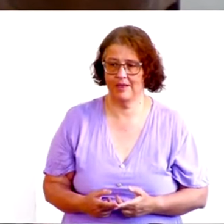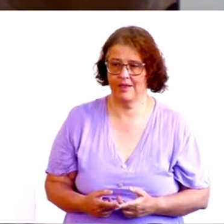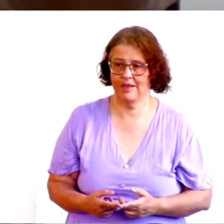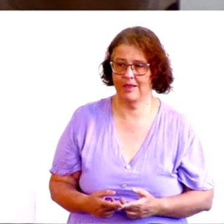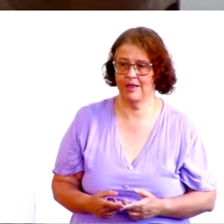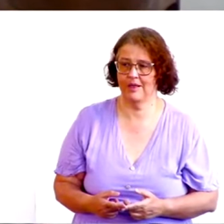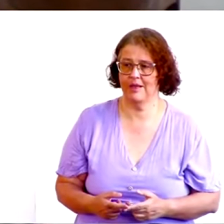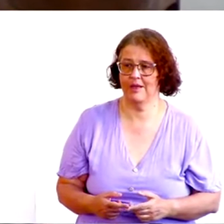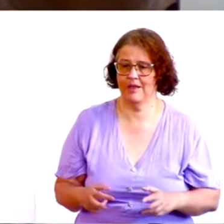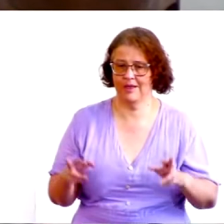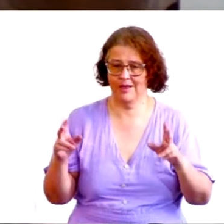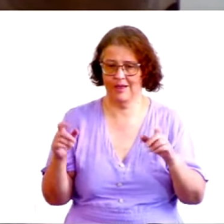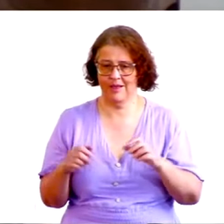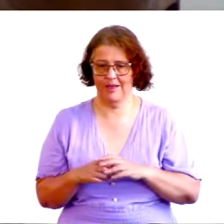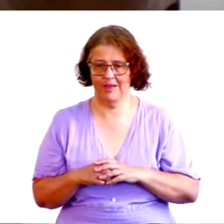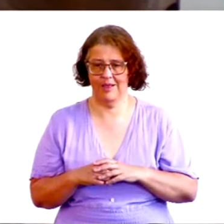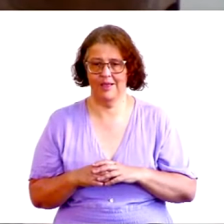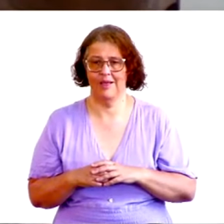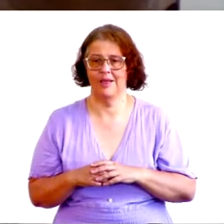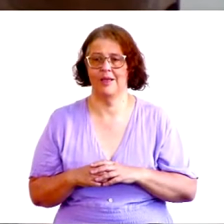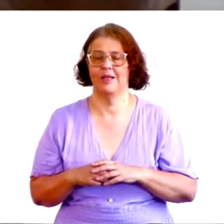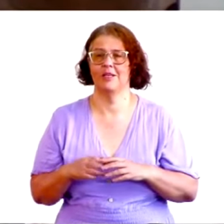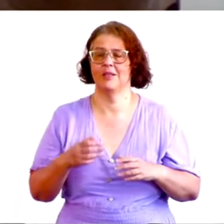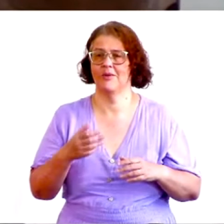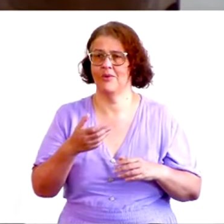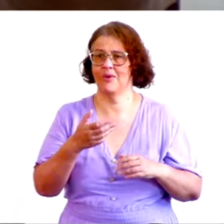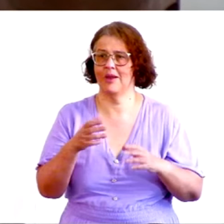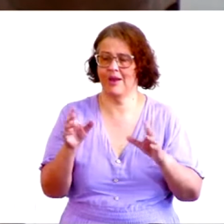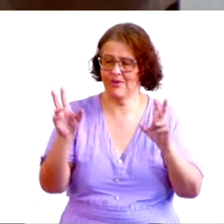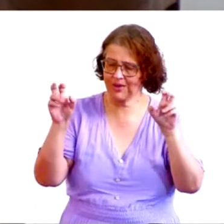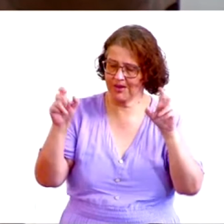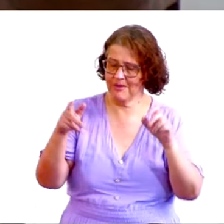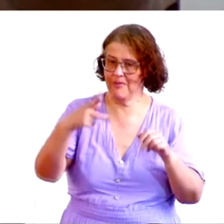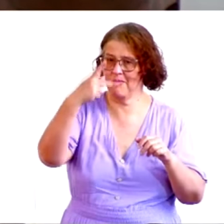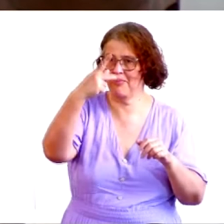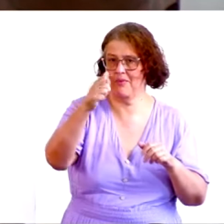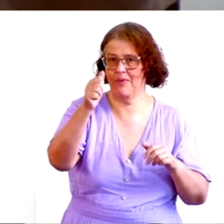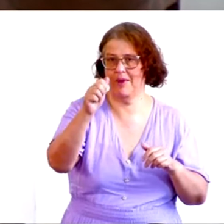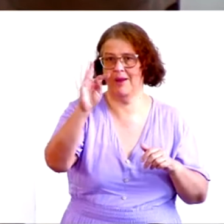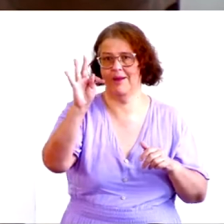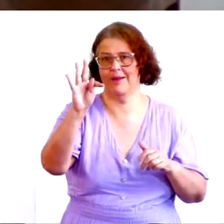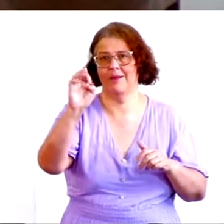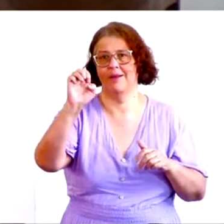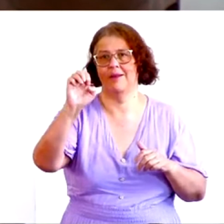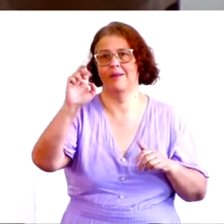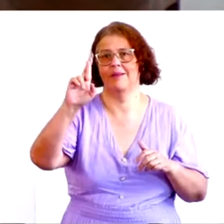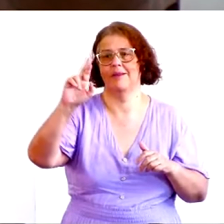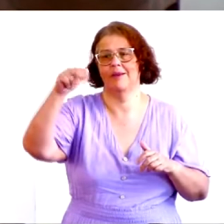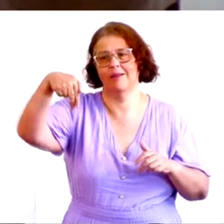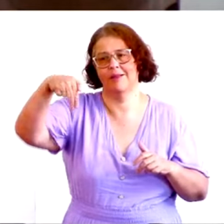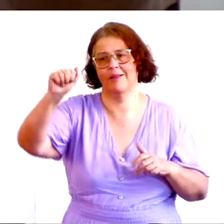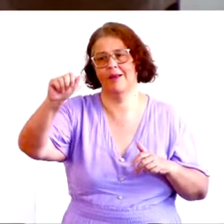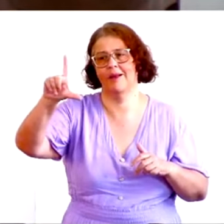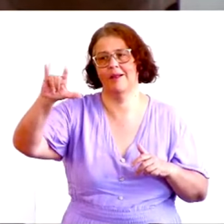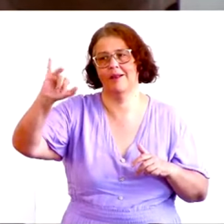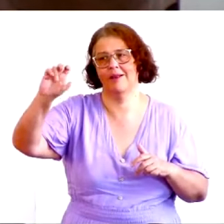conceito de paternalidade para nós é muito temporal é o tempo de vida né Às vezes eu